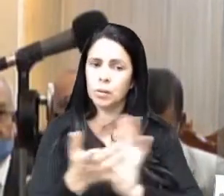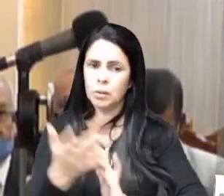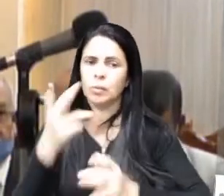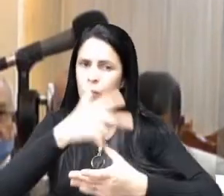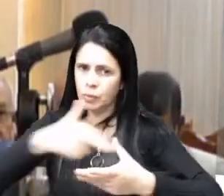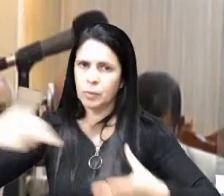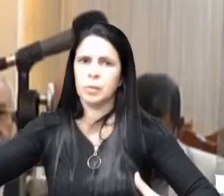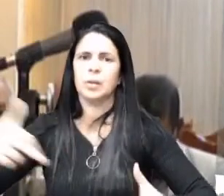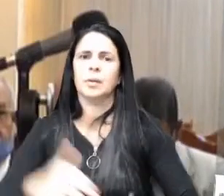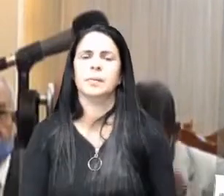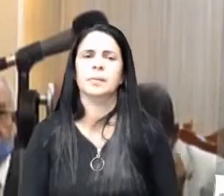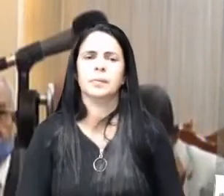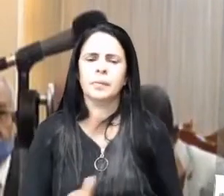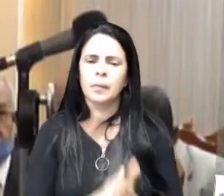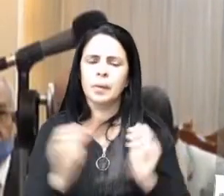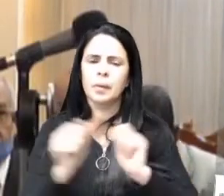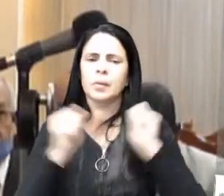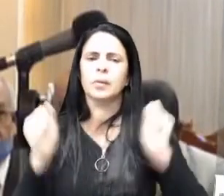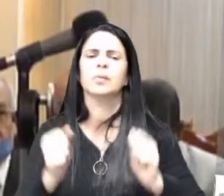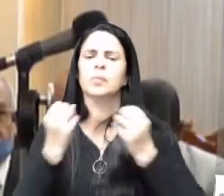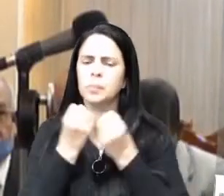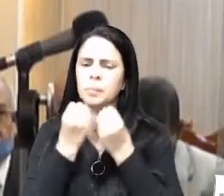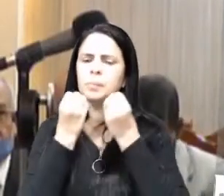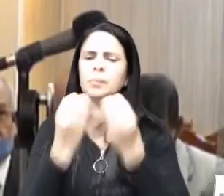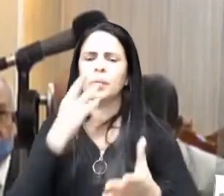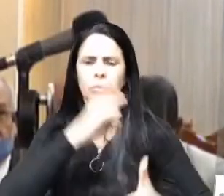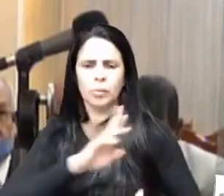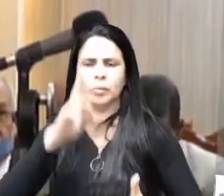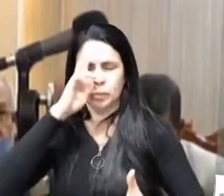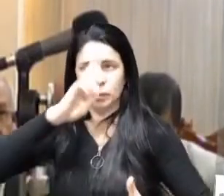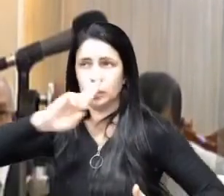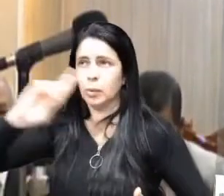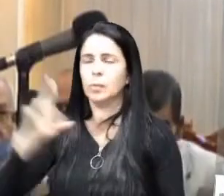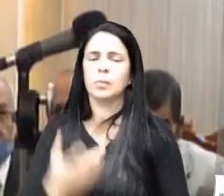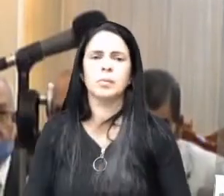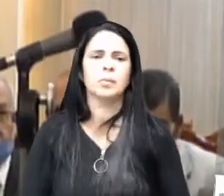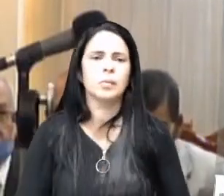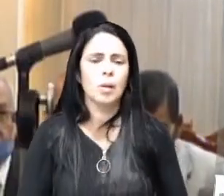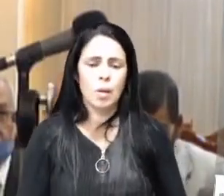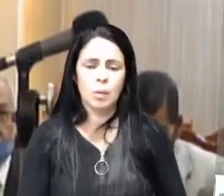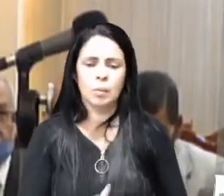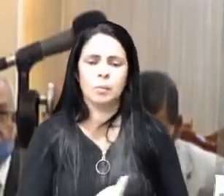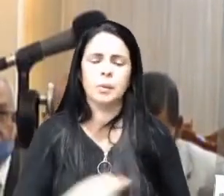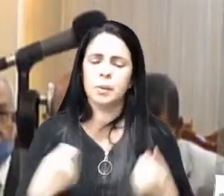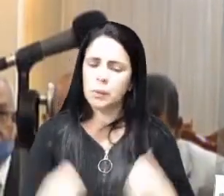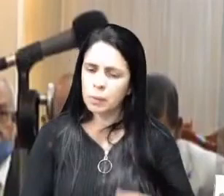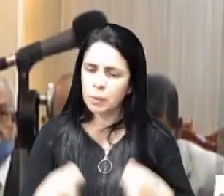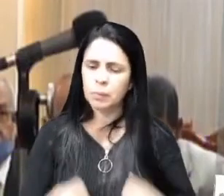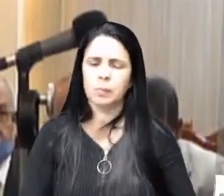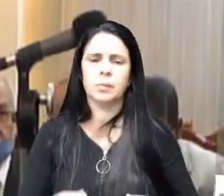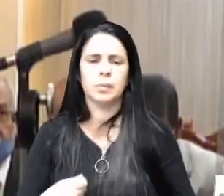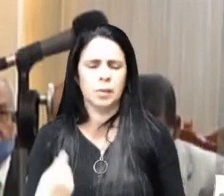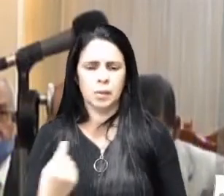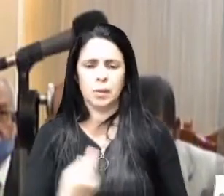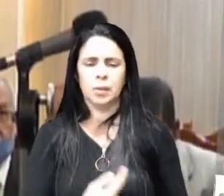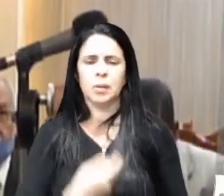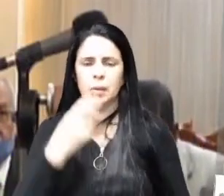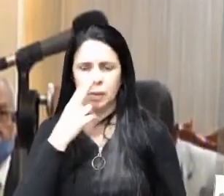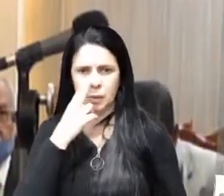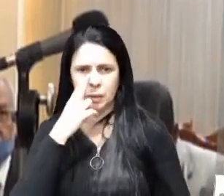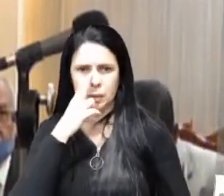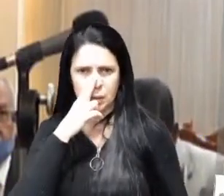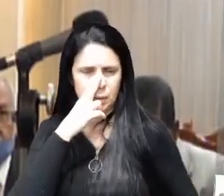vem. Aleluia, bendito seja o nome do Senhor. Temos que ser cristãos criteriosos, sóbrios,